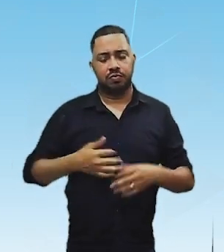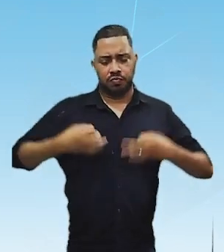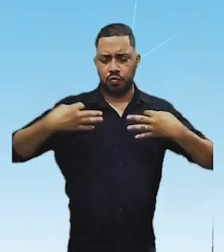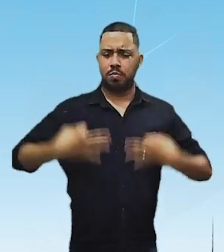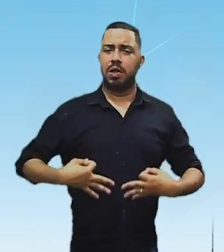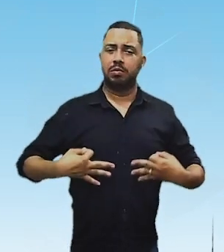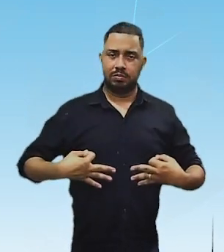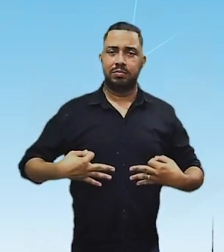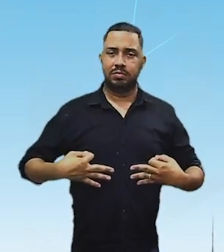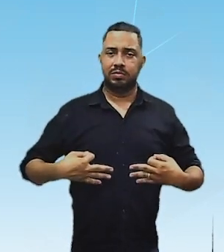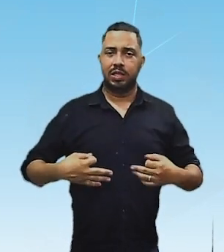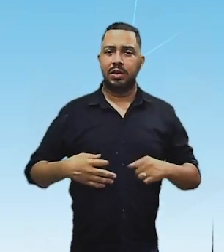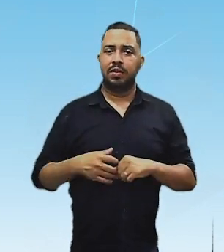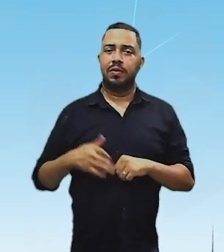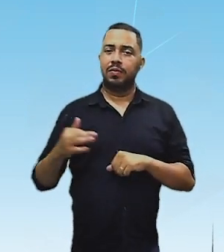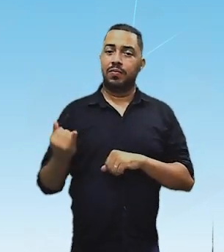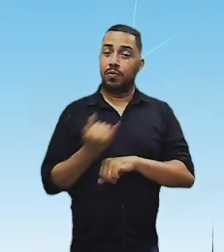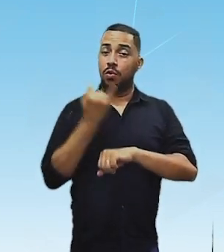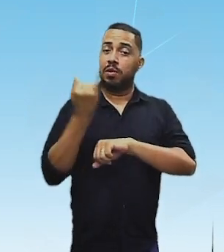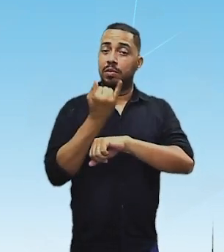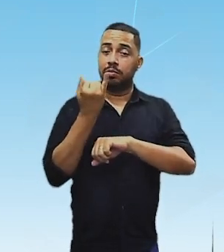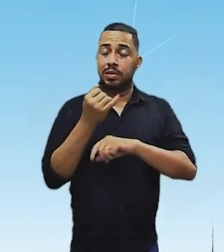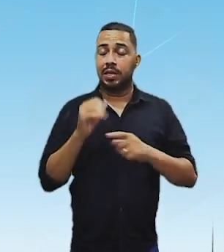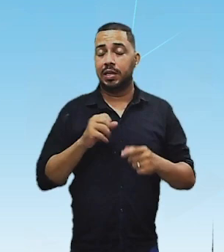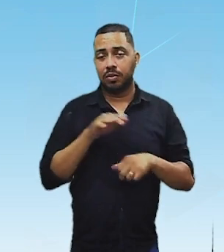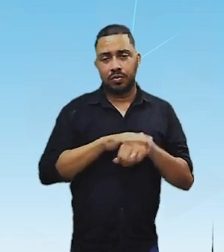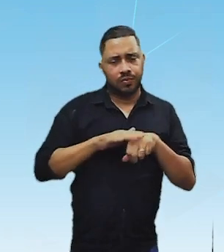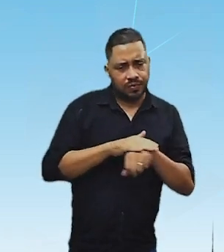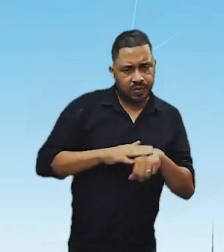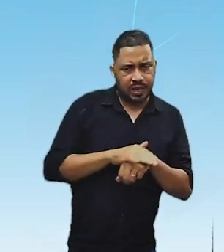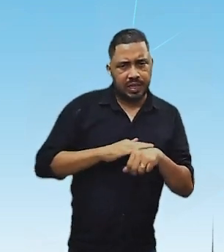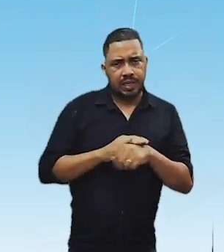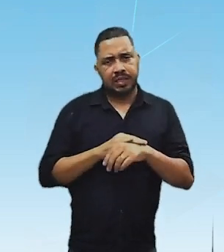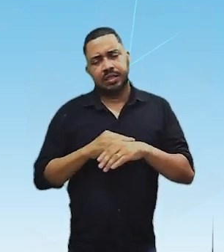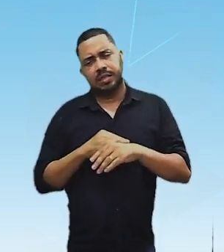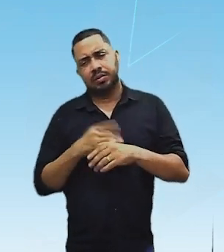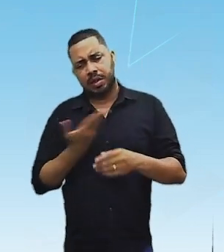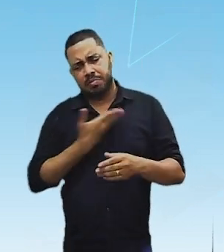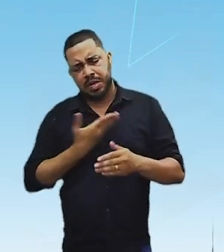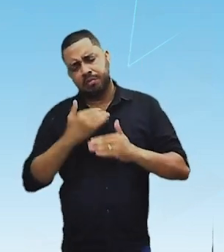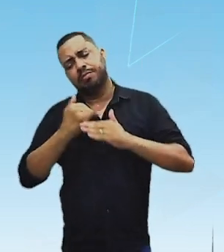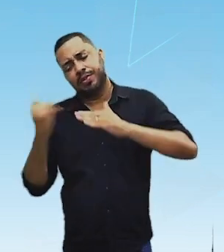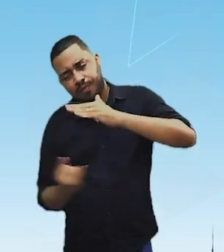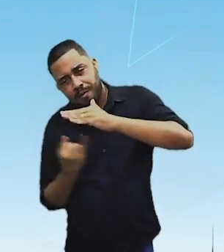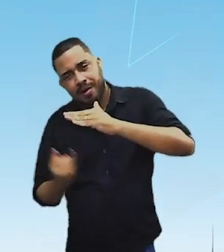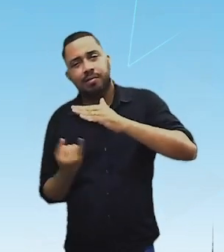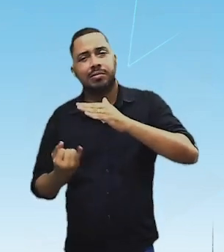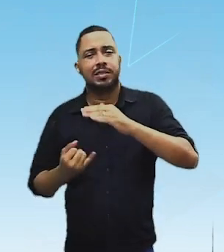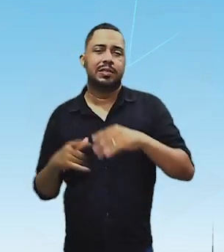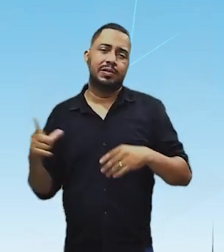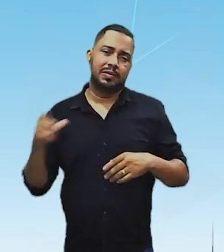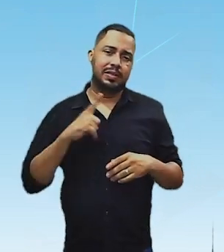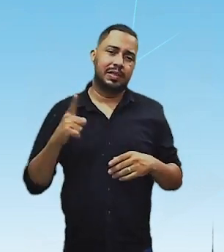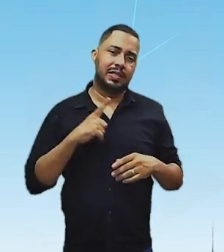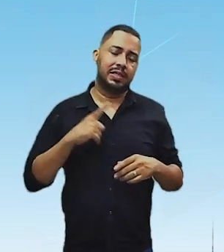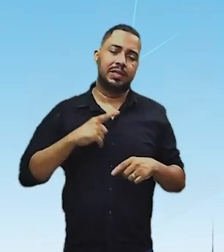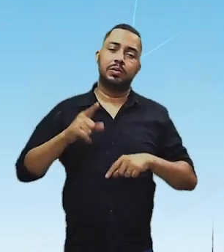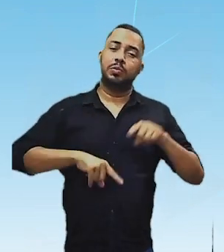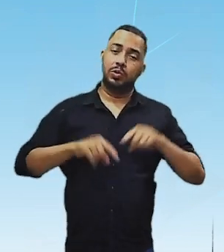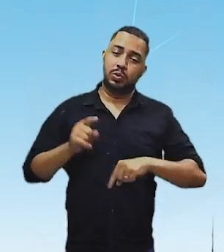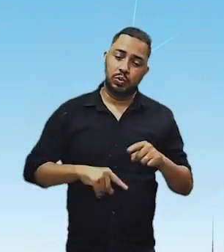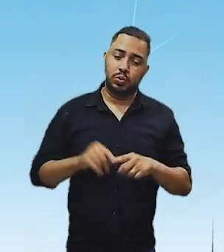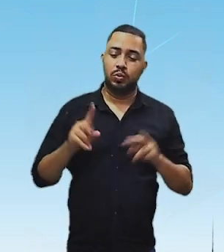Na conversa com seus amigos, mais informal. Então, toda vez nós temos o produto, o assunto a